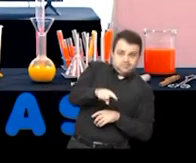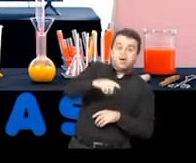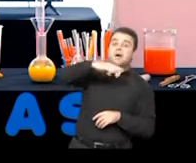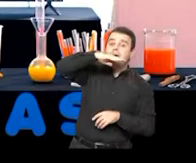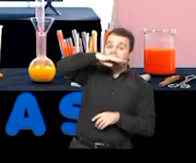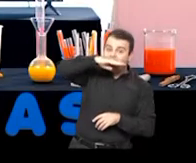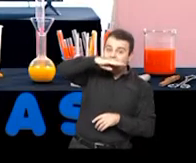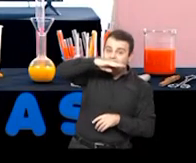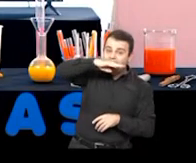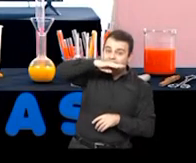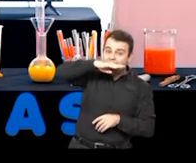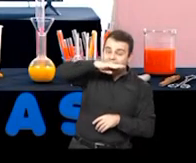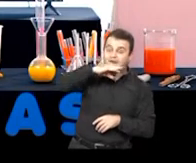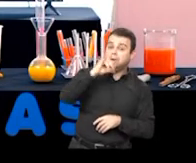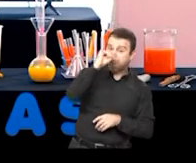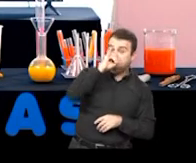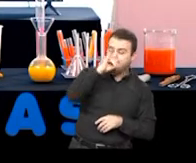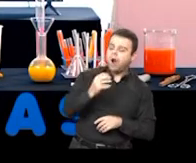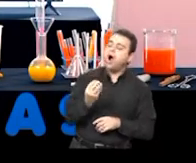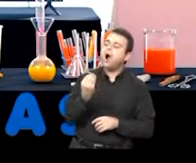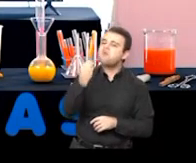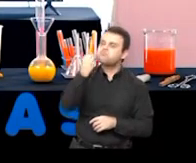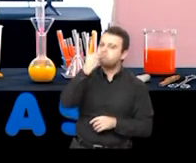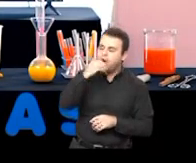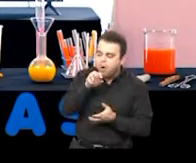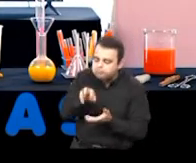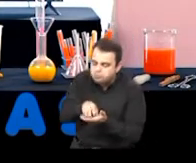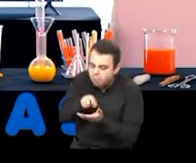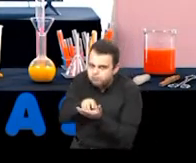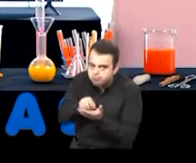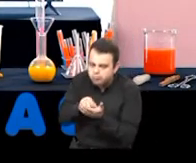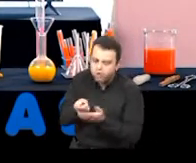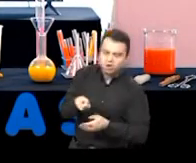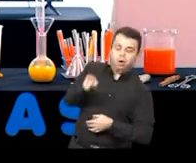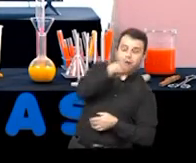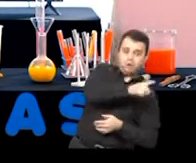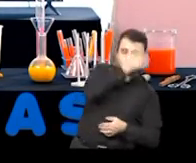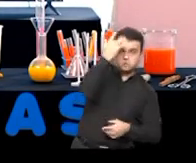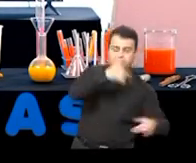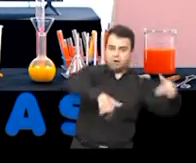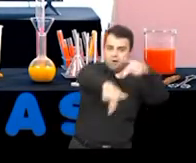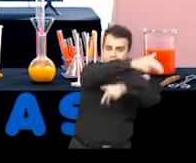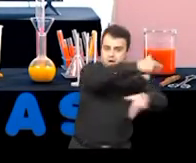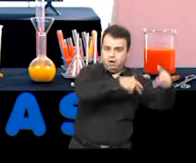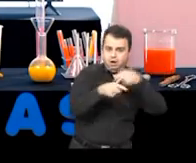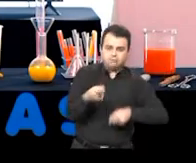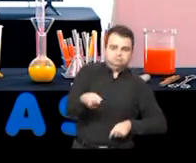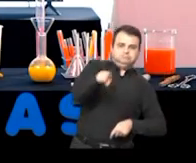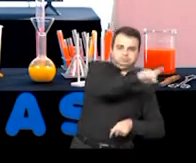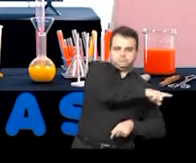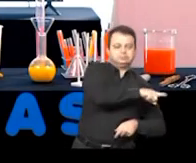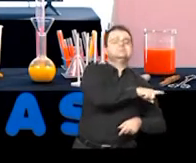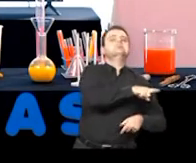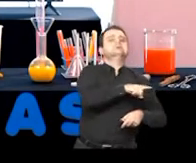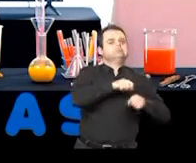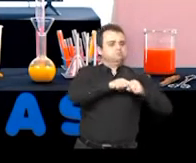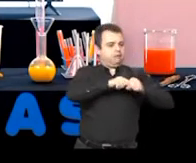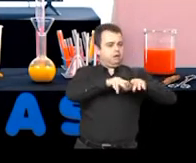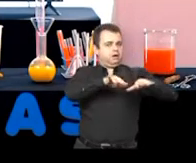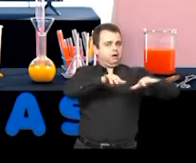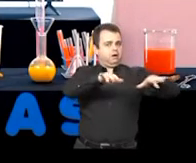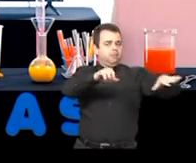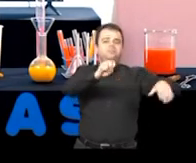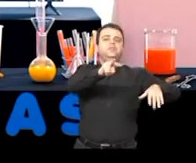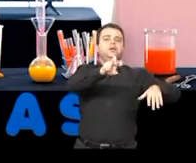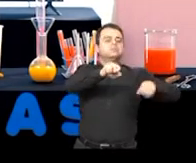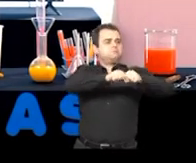que serviu de alimento para o porco, que em contato com os seres humanos acabou transferindo esse vírus. Ao longo do